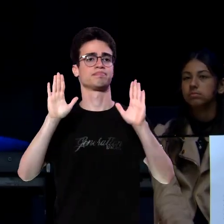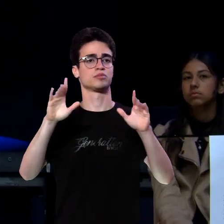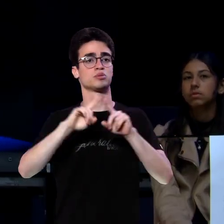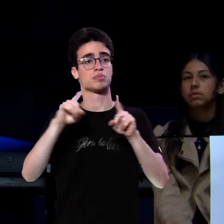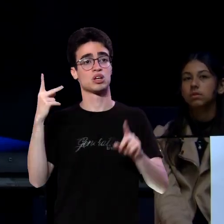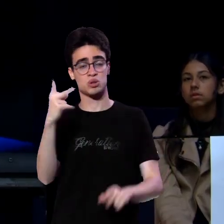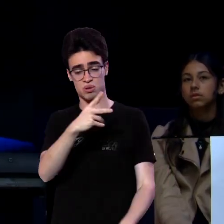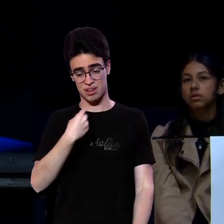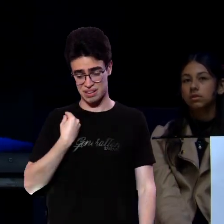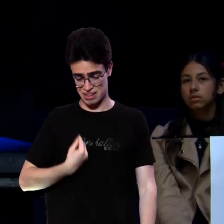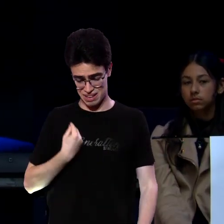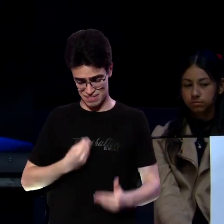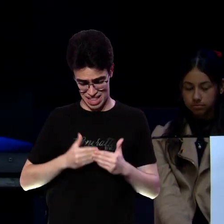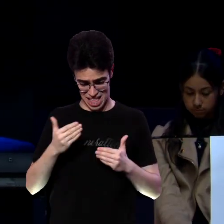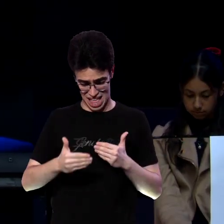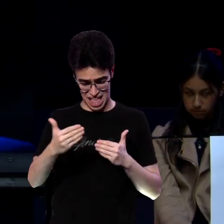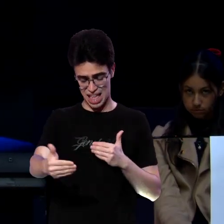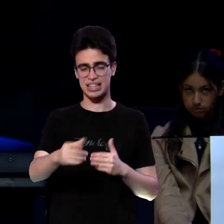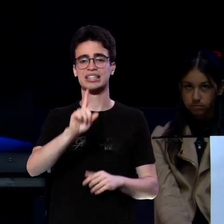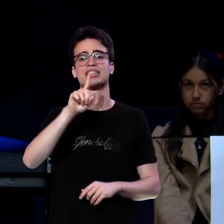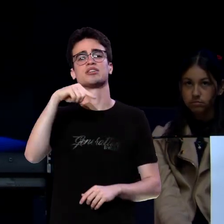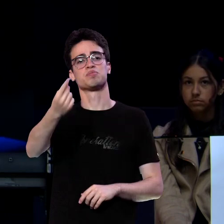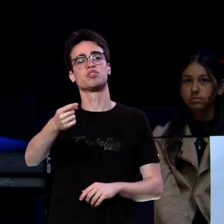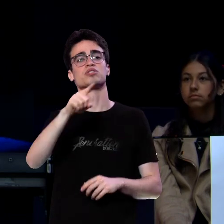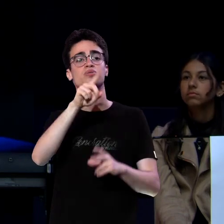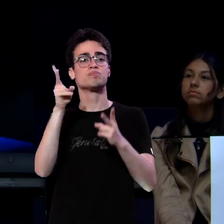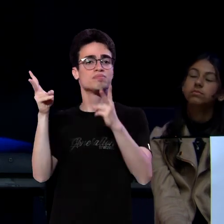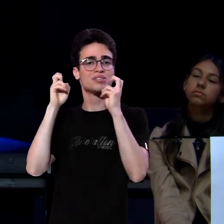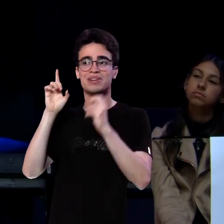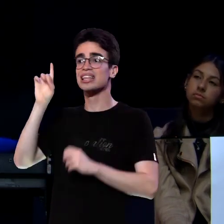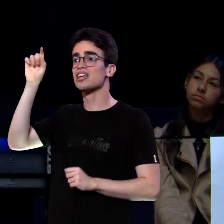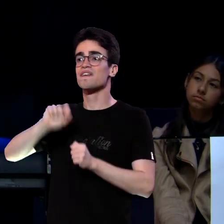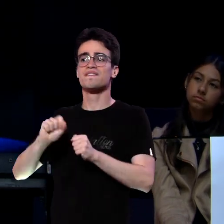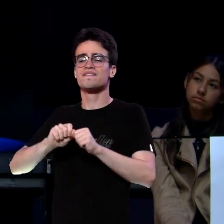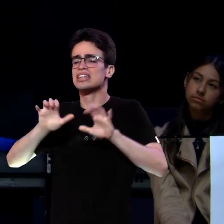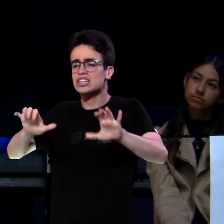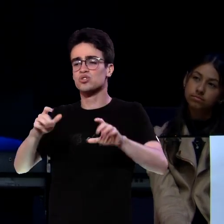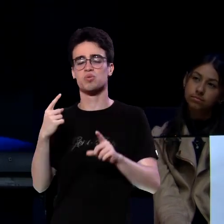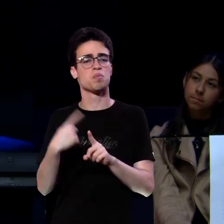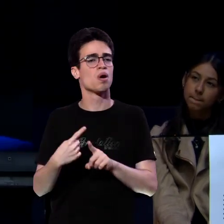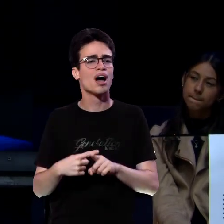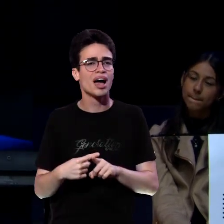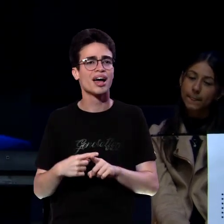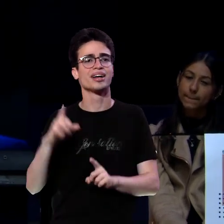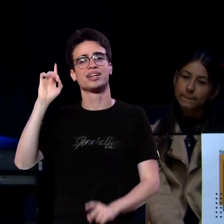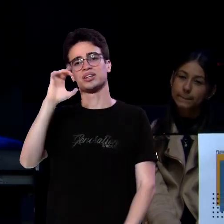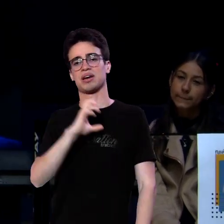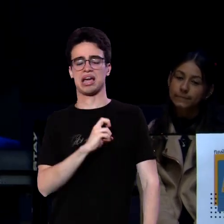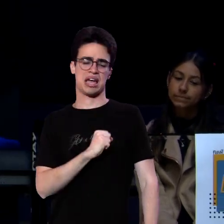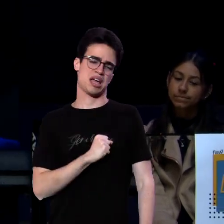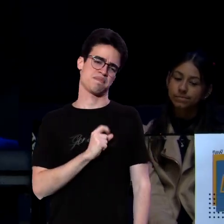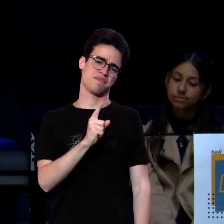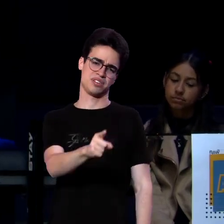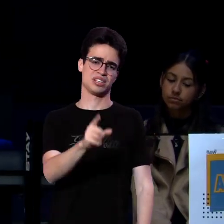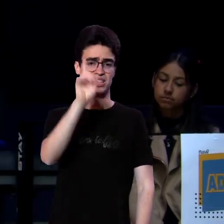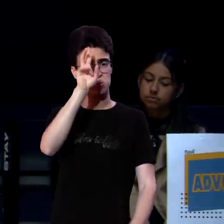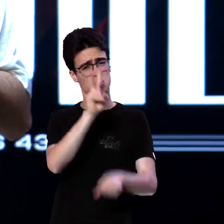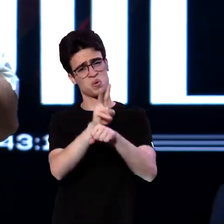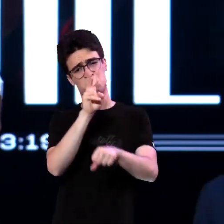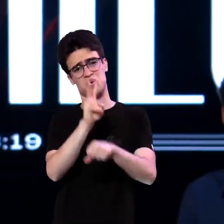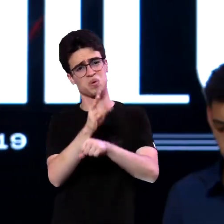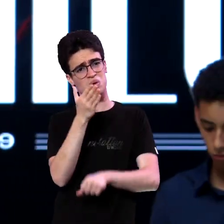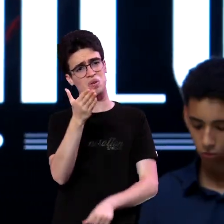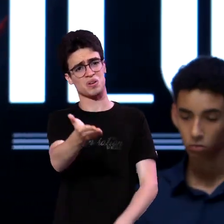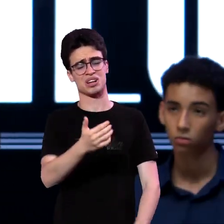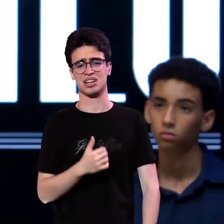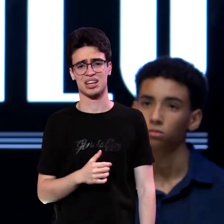tua vida, ou lá no céu, você vai entender o porquê Deus fez o que Ele fez. Ele ama você. Ele cuida de você.